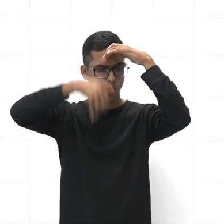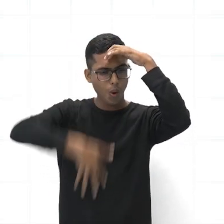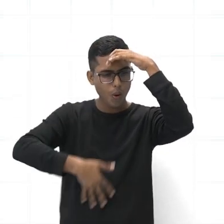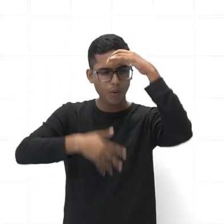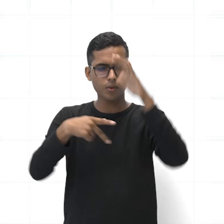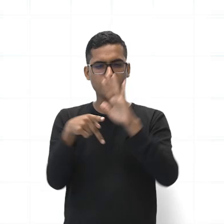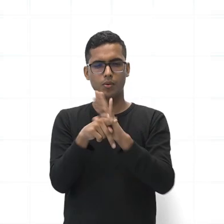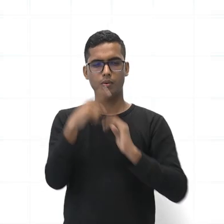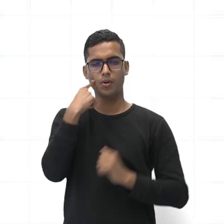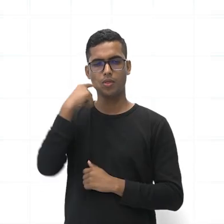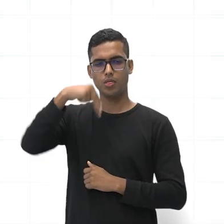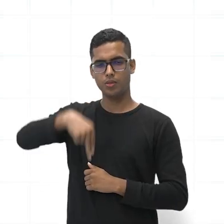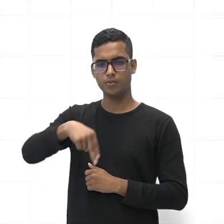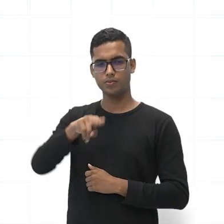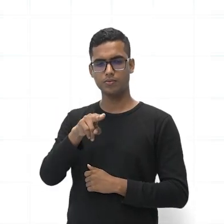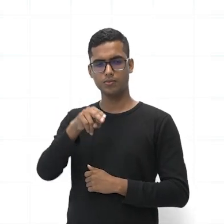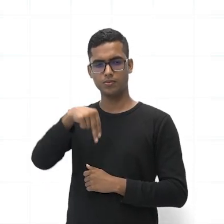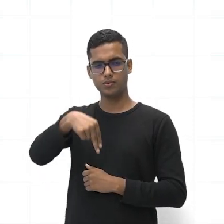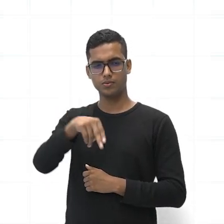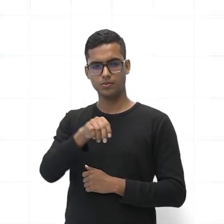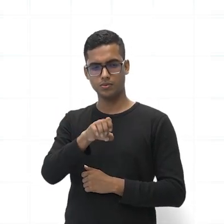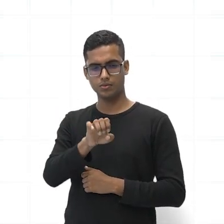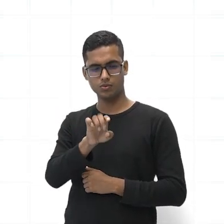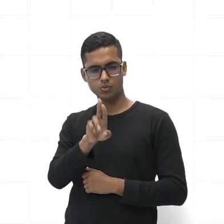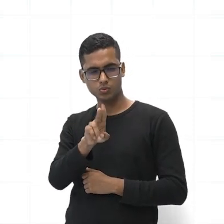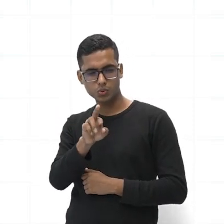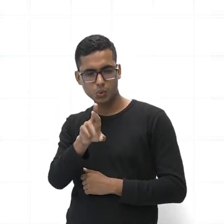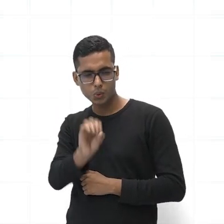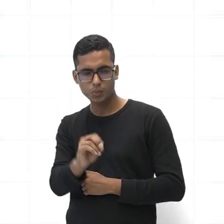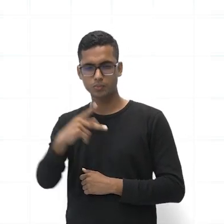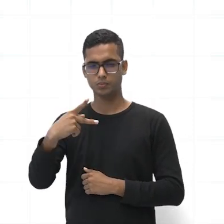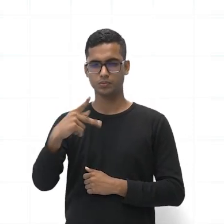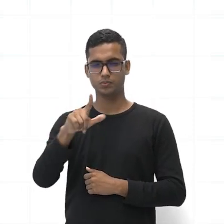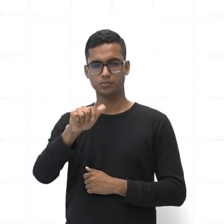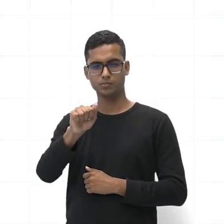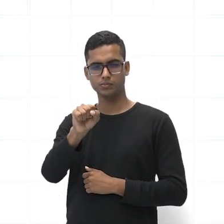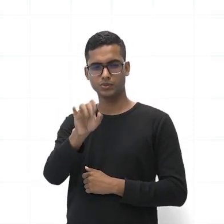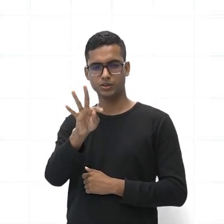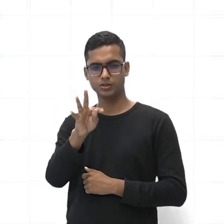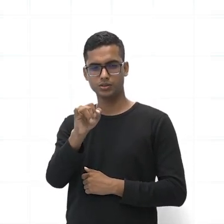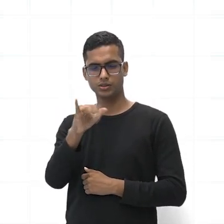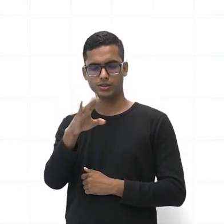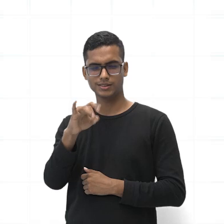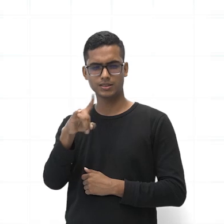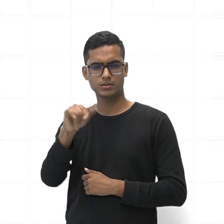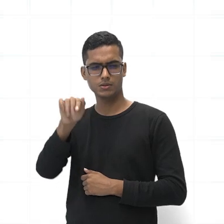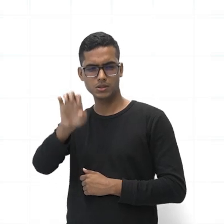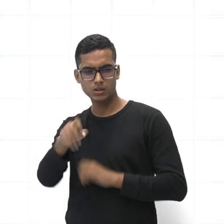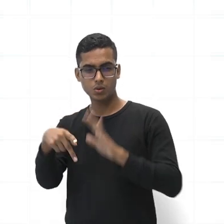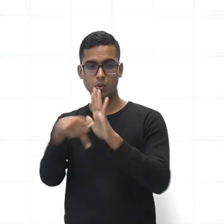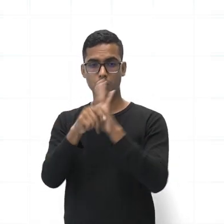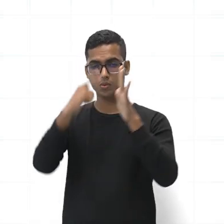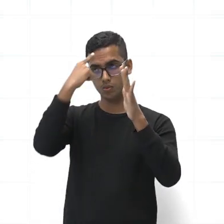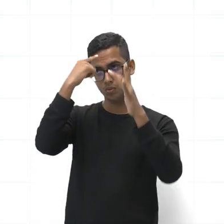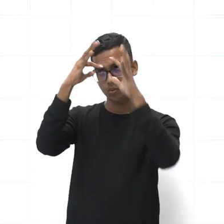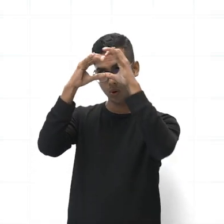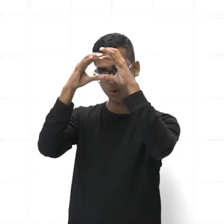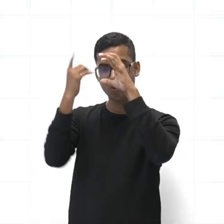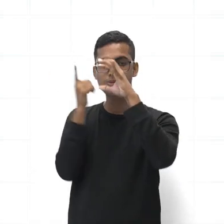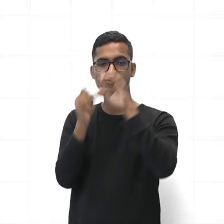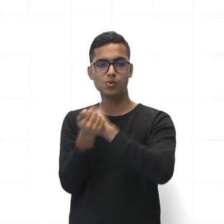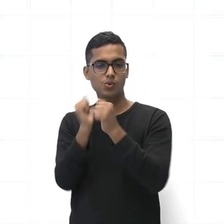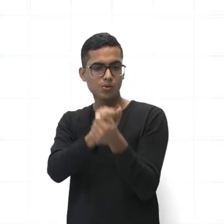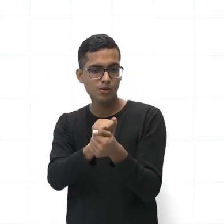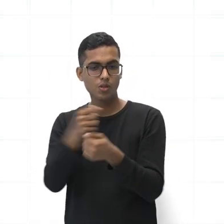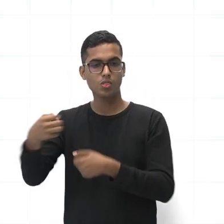bem identificada nessa propriedade de reabilitação, permite que o cérebro se adapte e forme novas